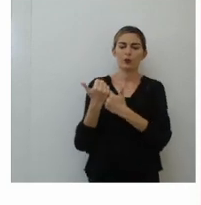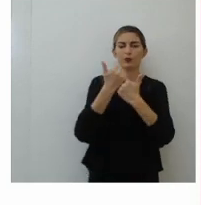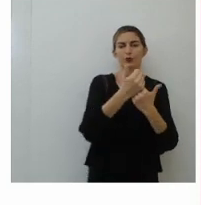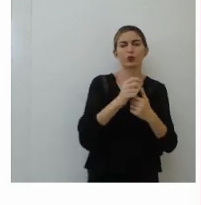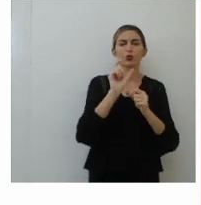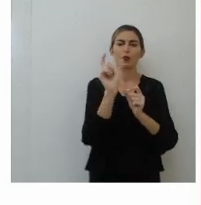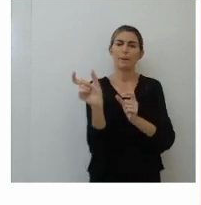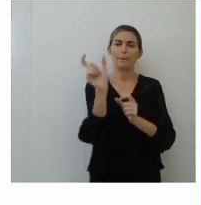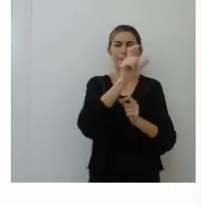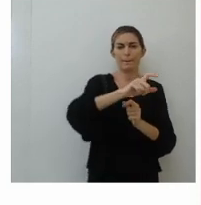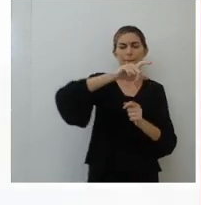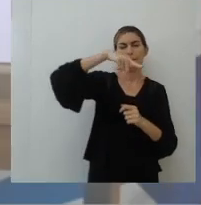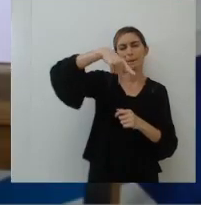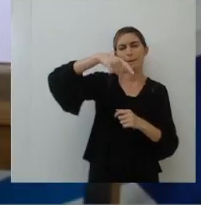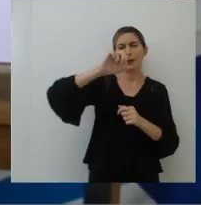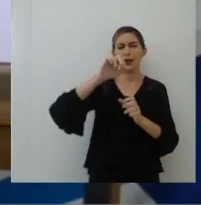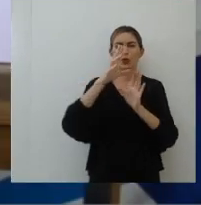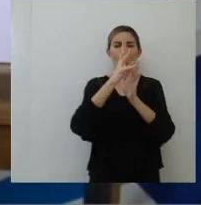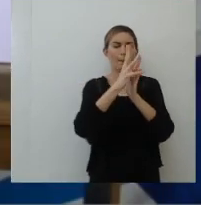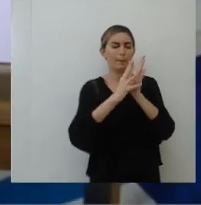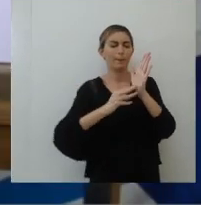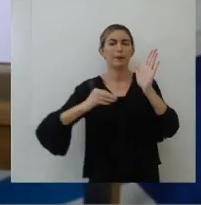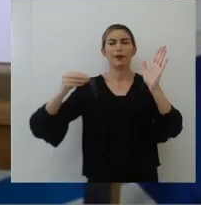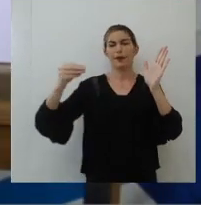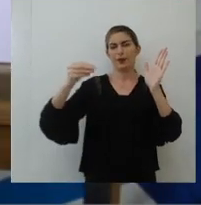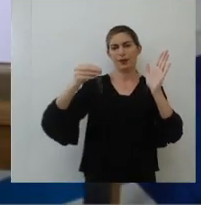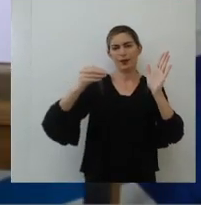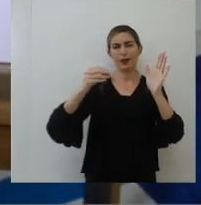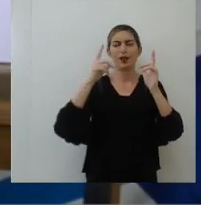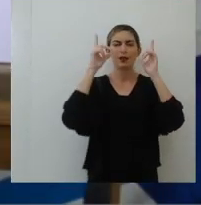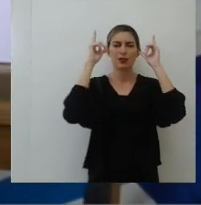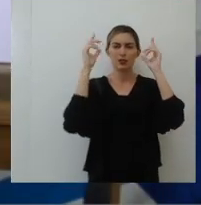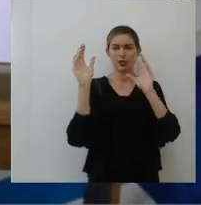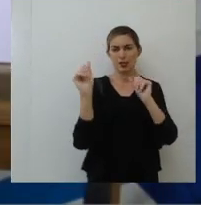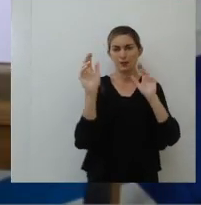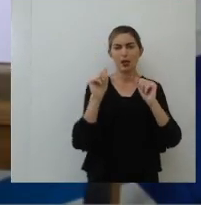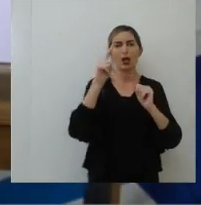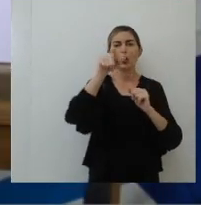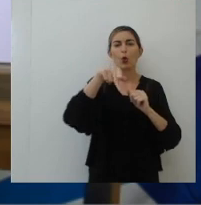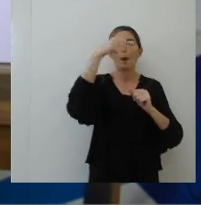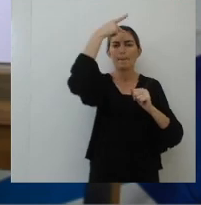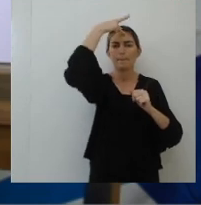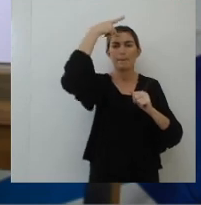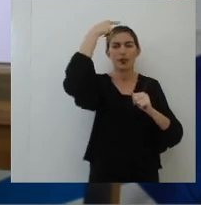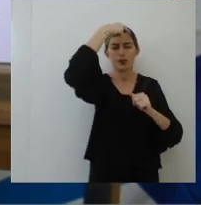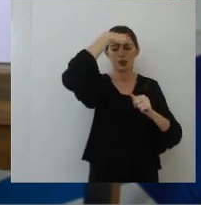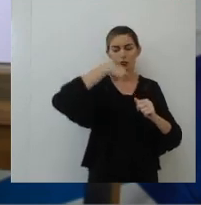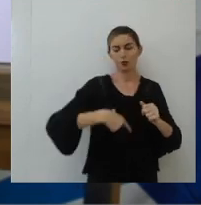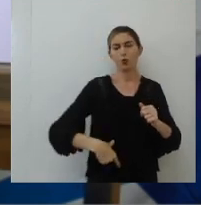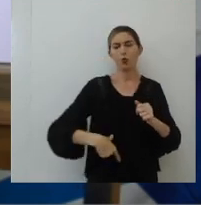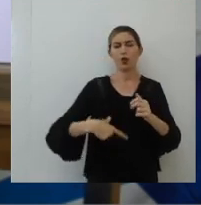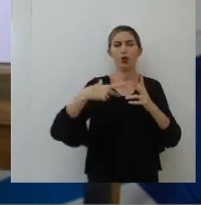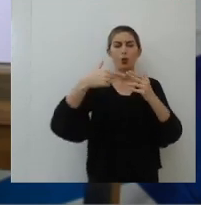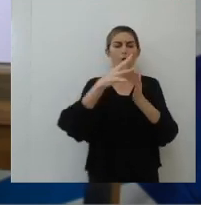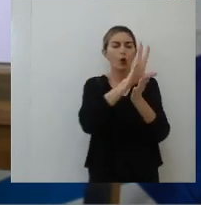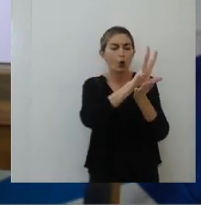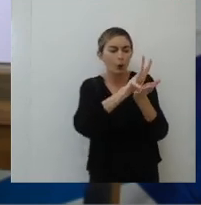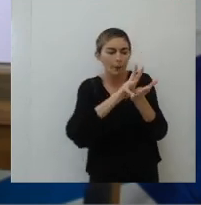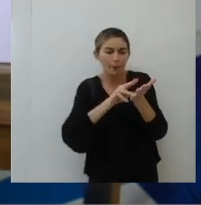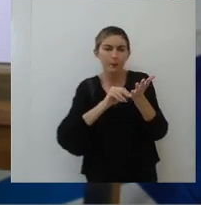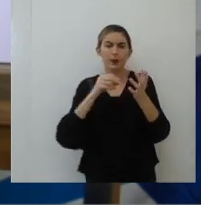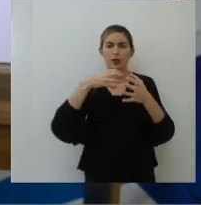nome, personificação, persona. Em espanhol é persona, pessoa. É atribuir a seres